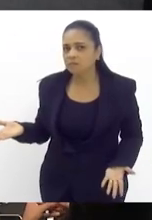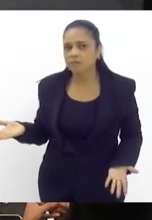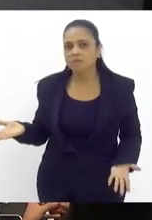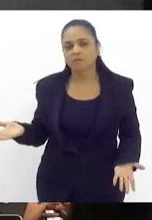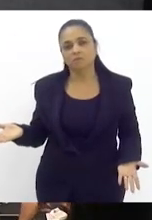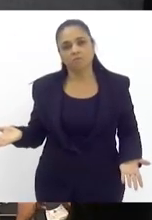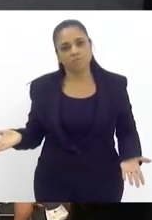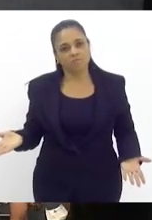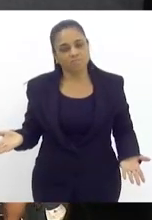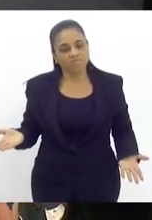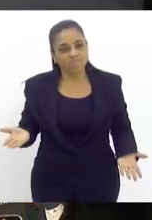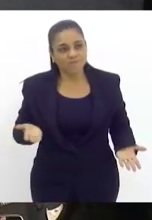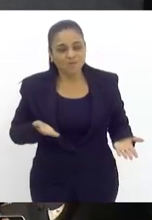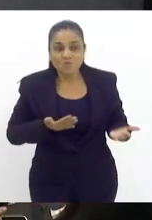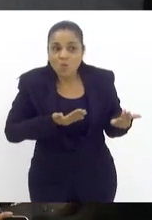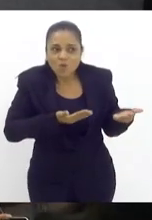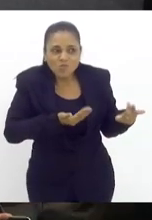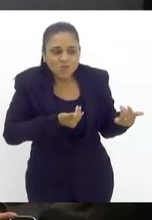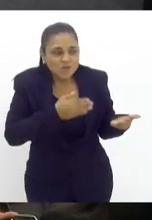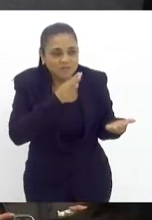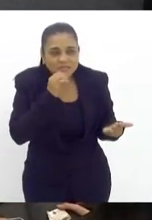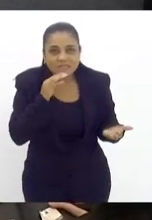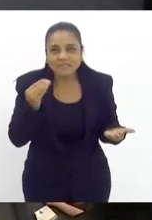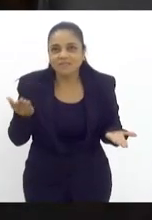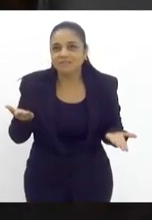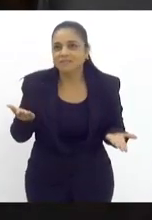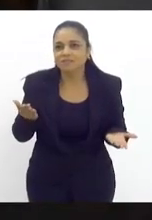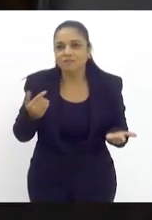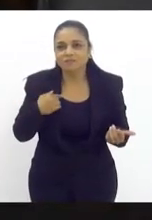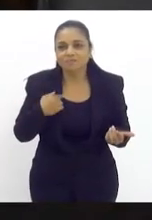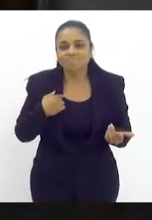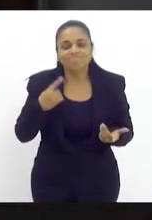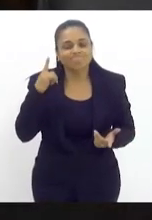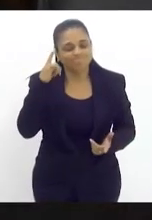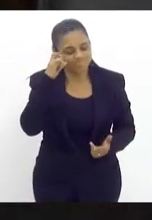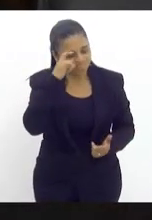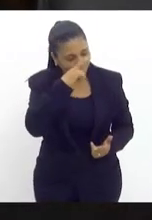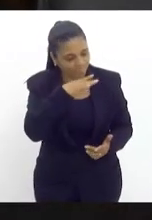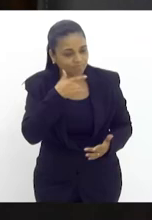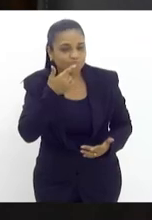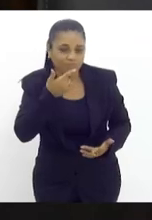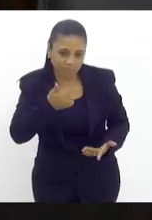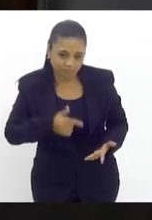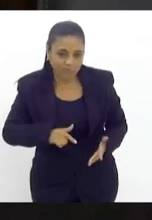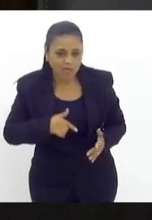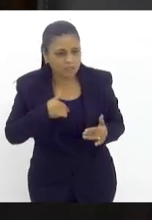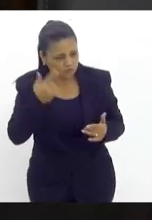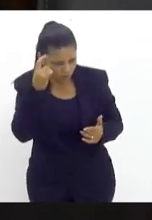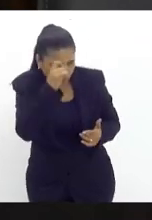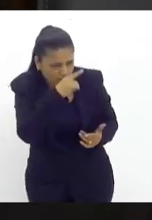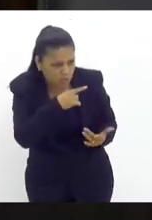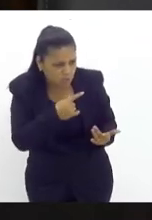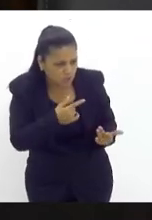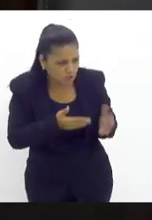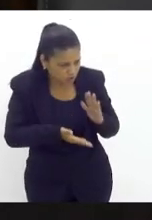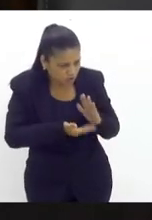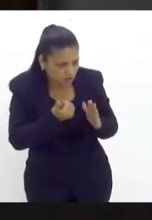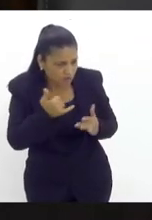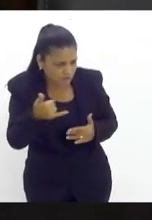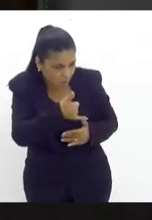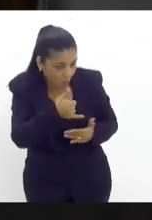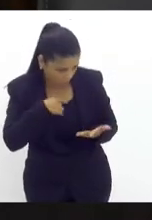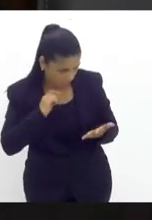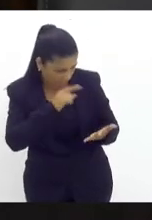Né? De um adolescente... Ai, meu adolescente. O adolescente é mais difícil. É? Você acha mais difícil tirar o celular do adolescente? É ele que